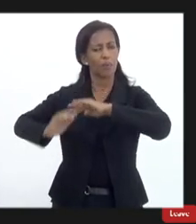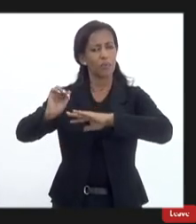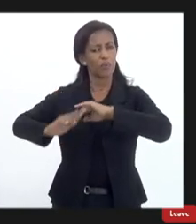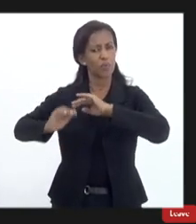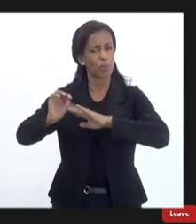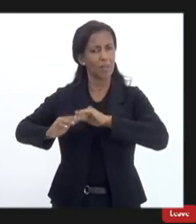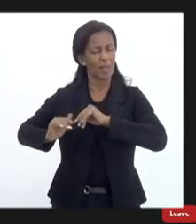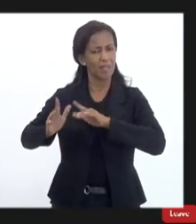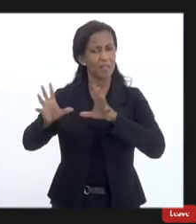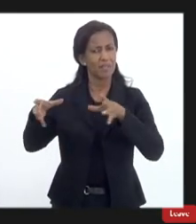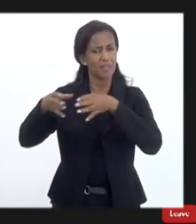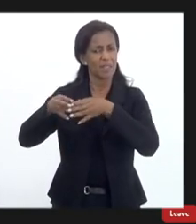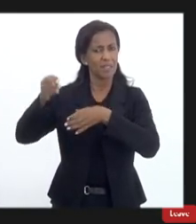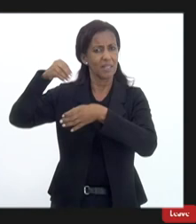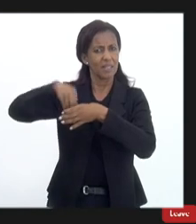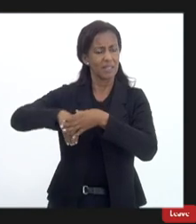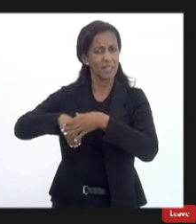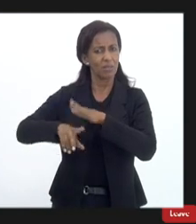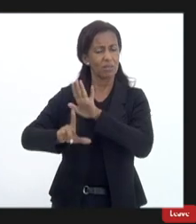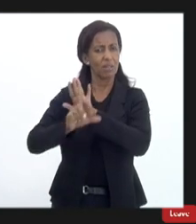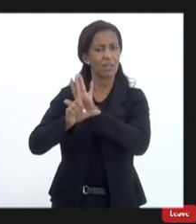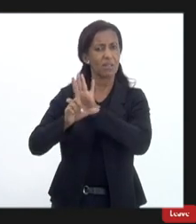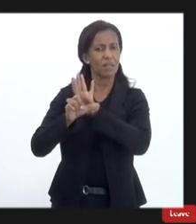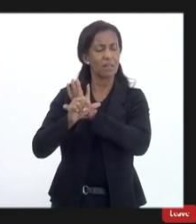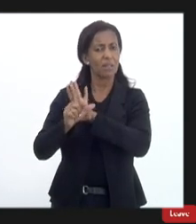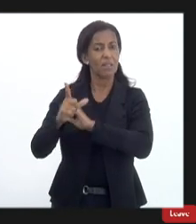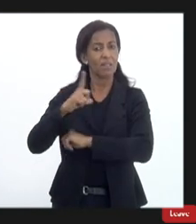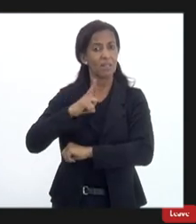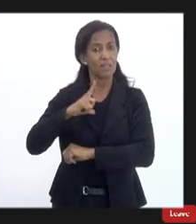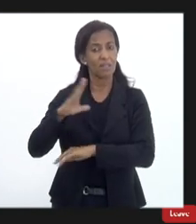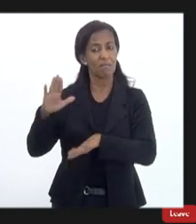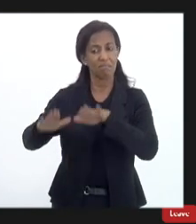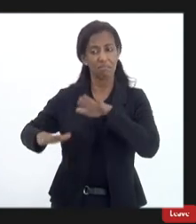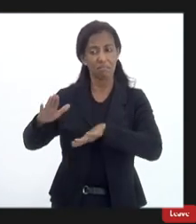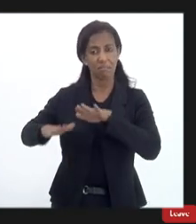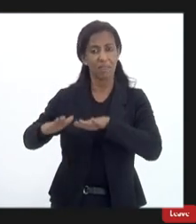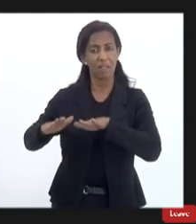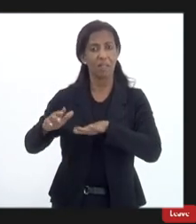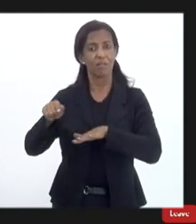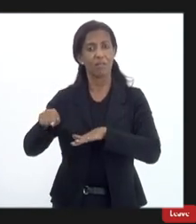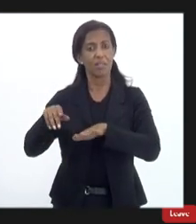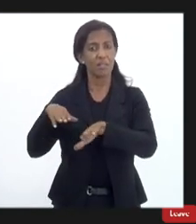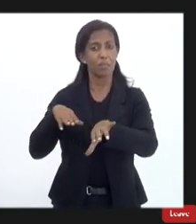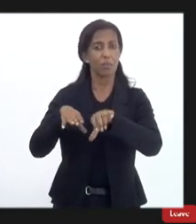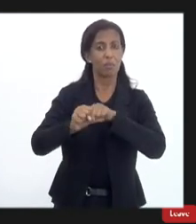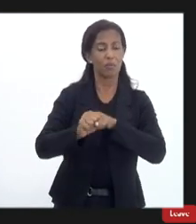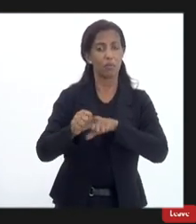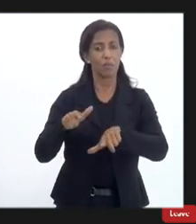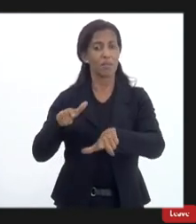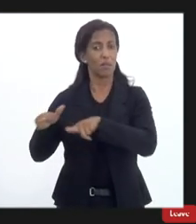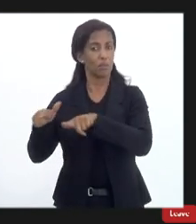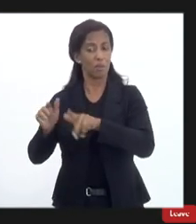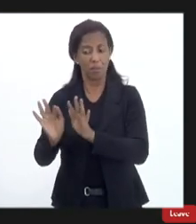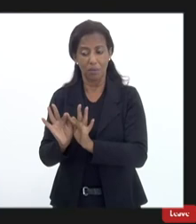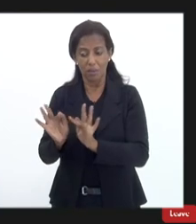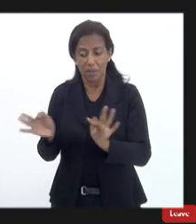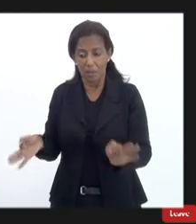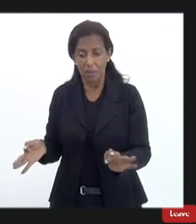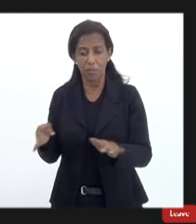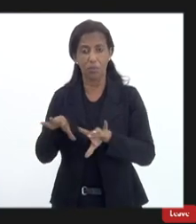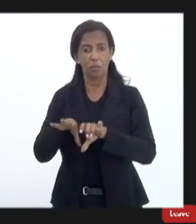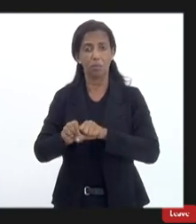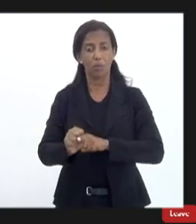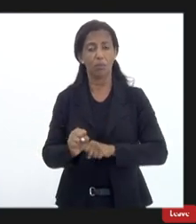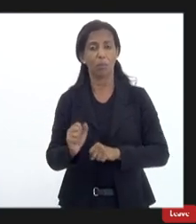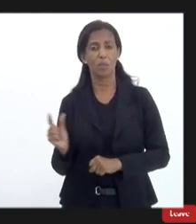está preconizado dentro dessa nova legislação e que muitas das vezes vai servir para uma formação ao trabalho simples, uma formação